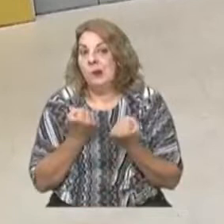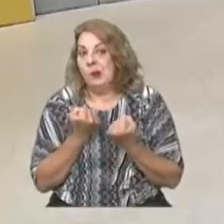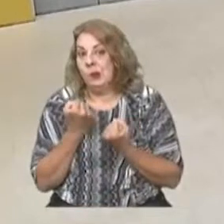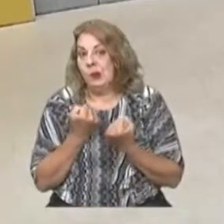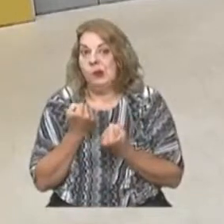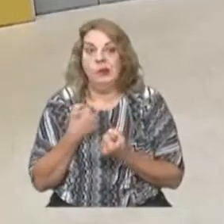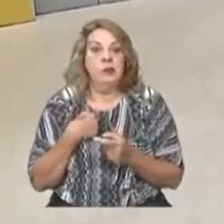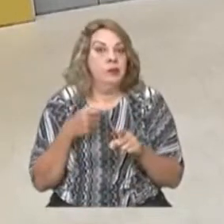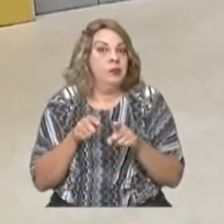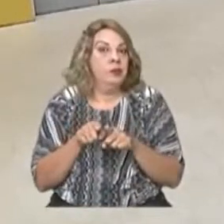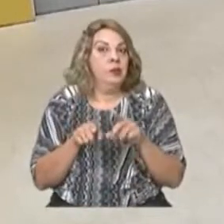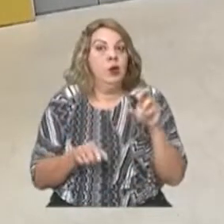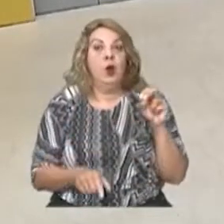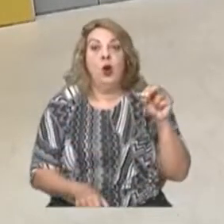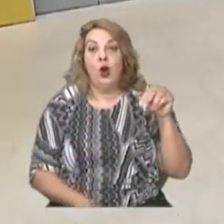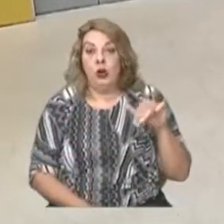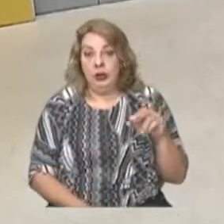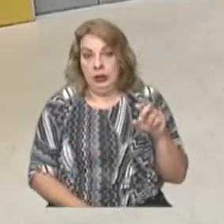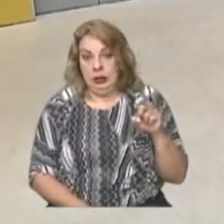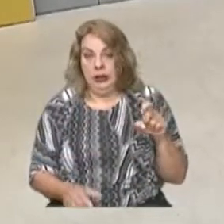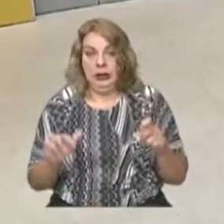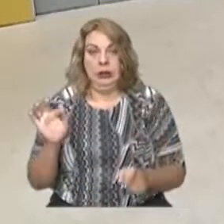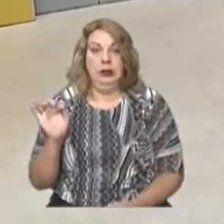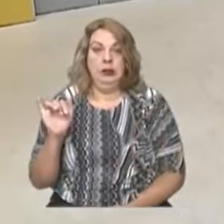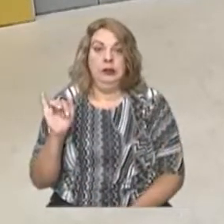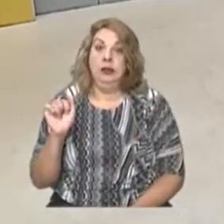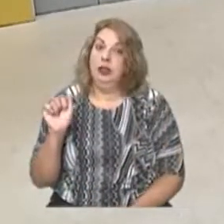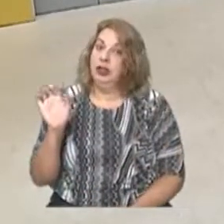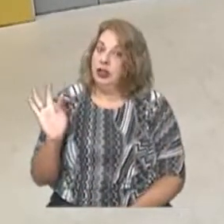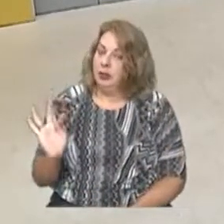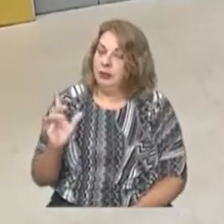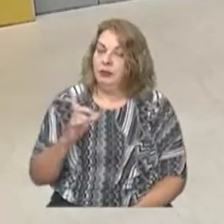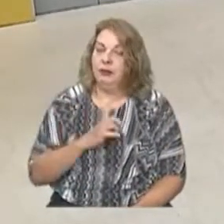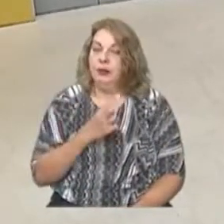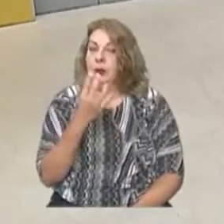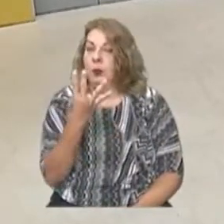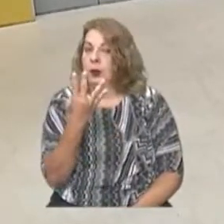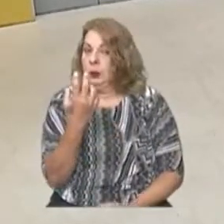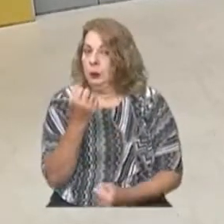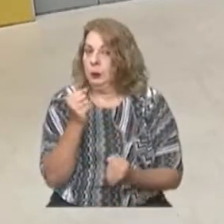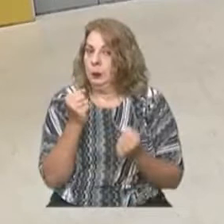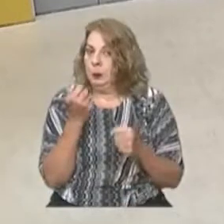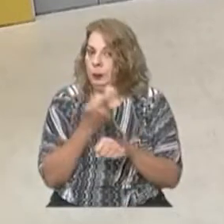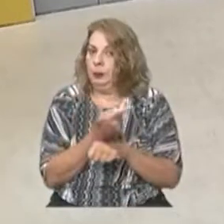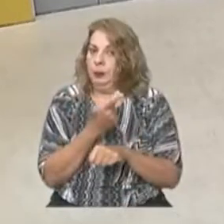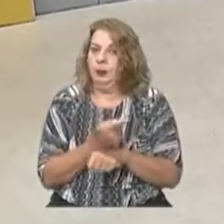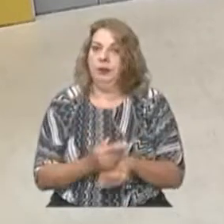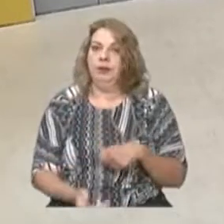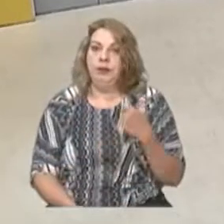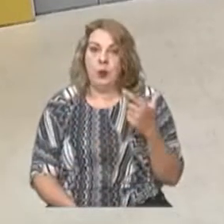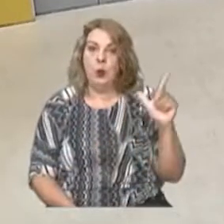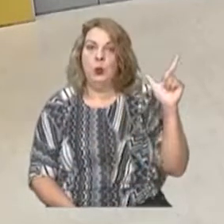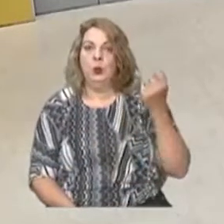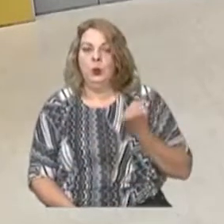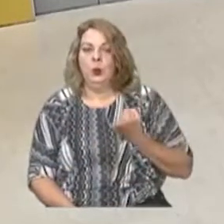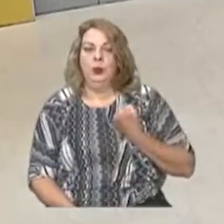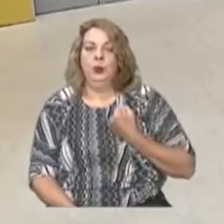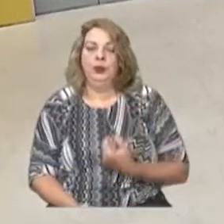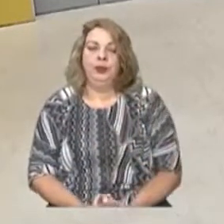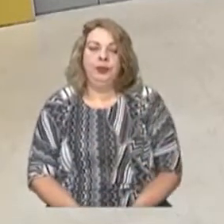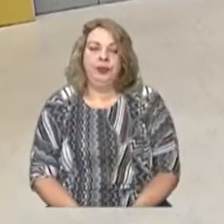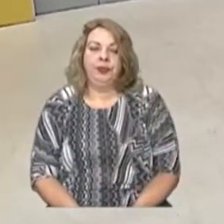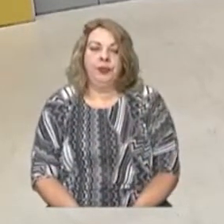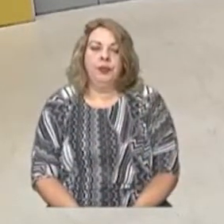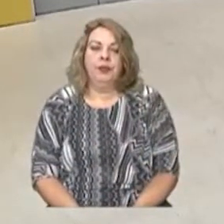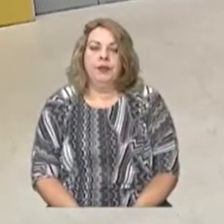o Fiat Mobi, os dois carros no quarto prêmio. Seguimos chamando bolinha após bolinha para